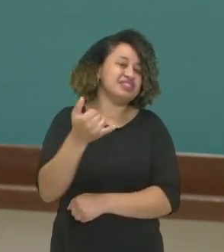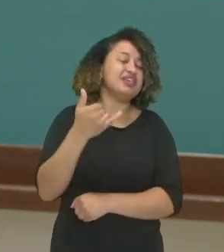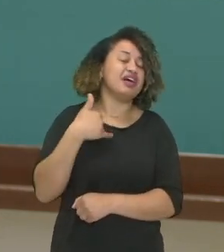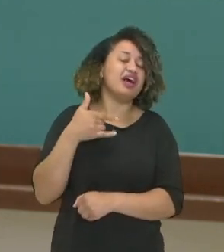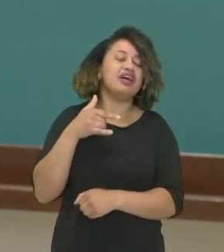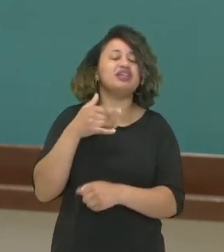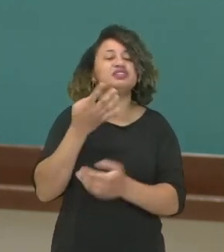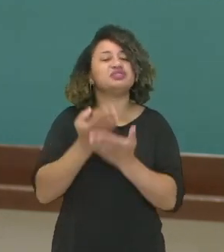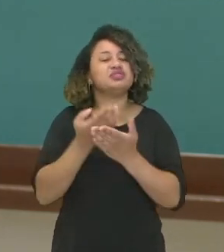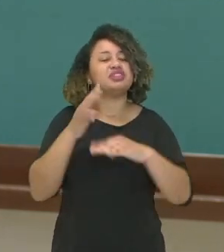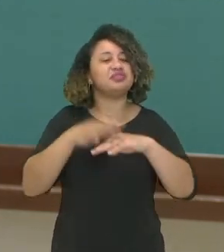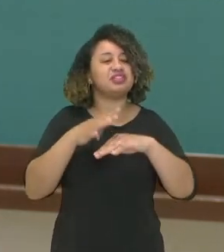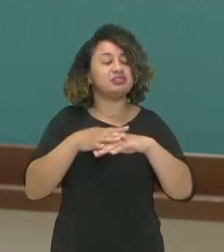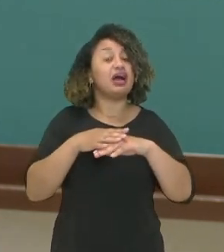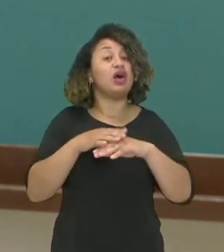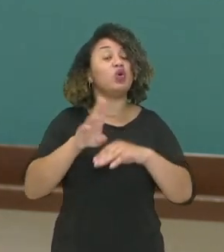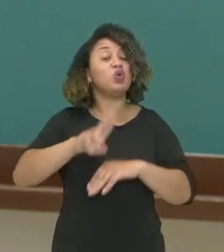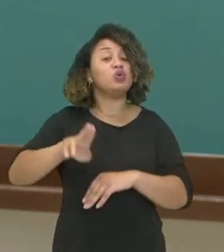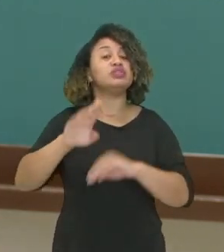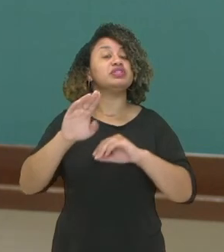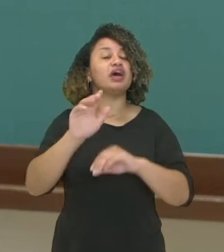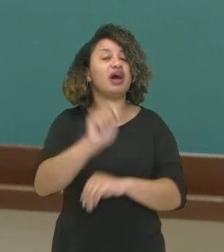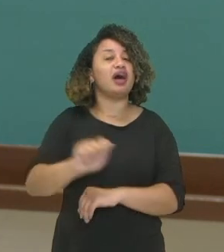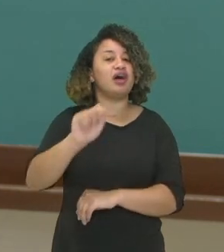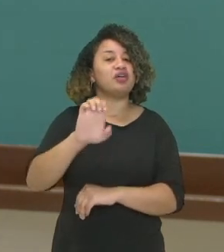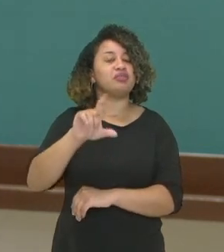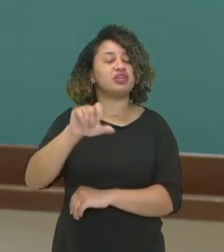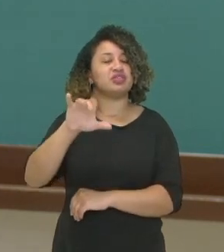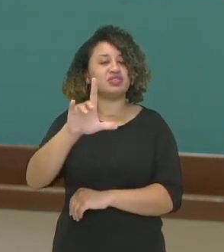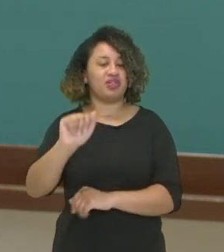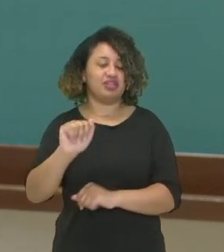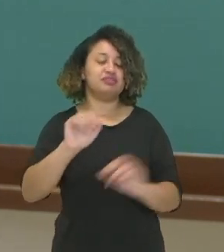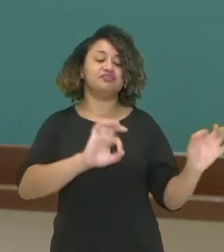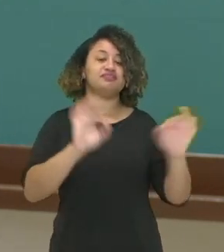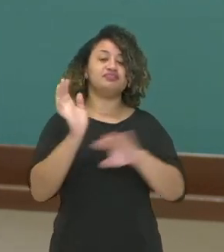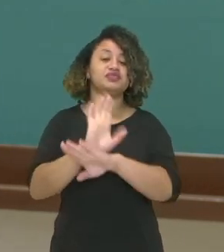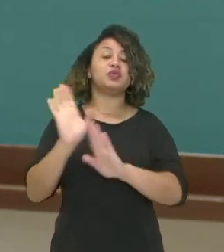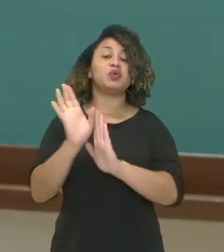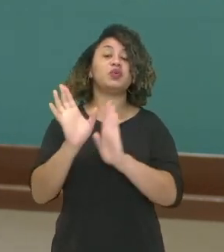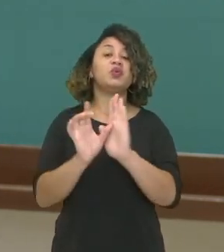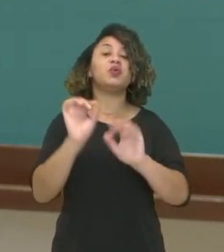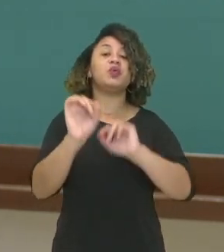jogou Matific? Já acessou essa plataforma? Não perca tempo, acessa lá